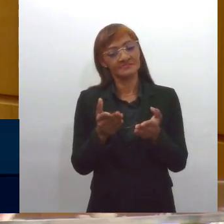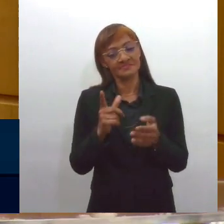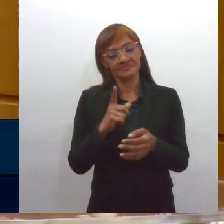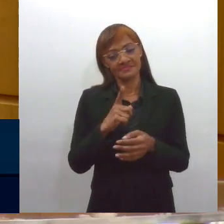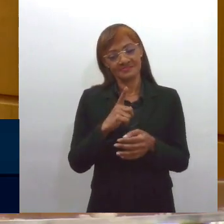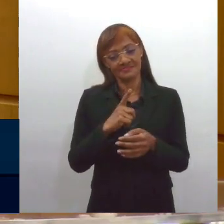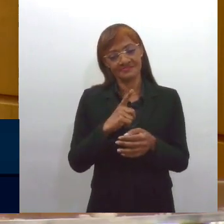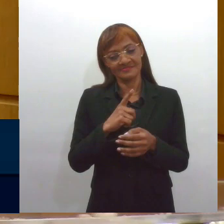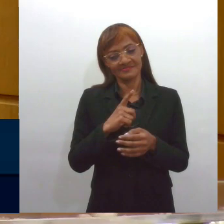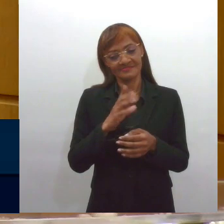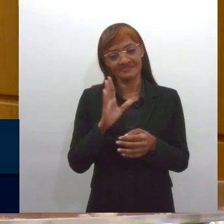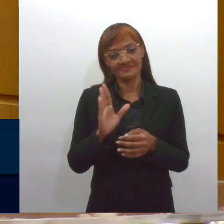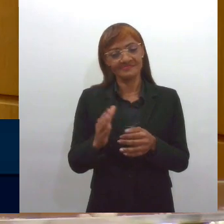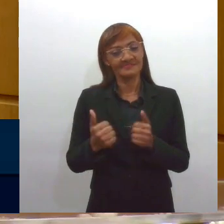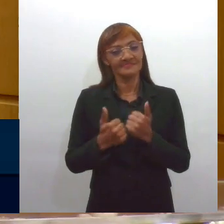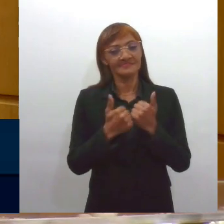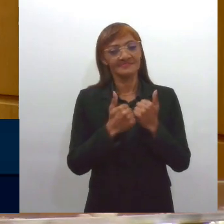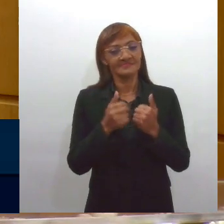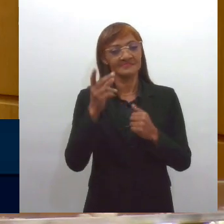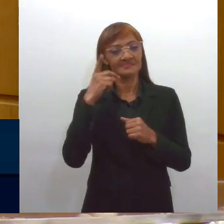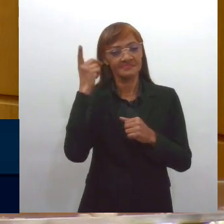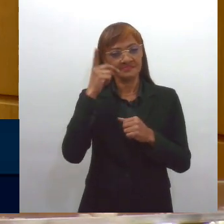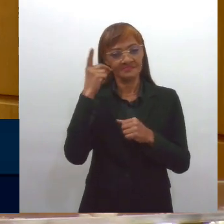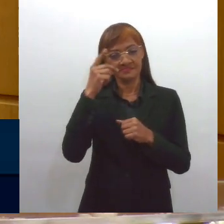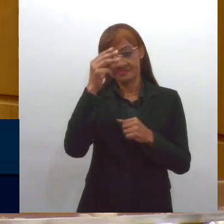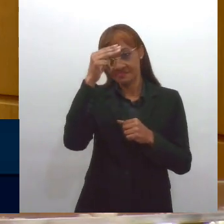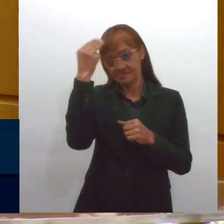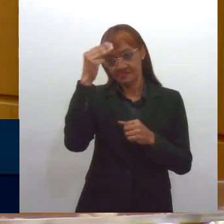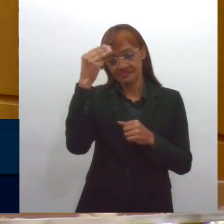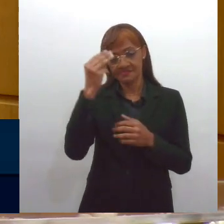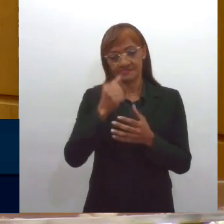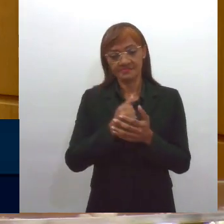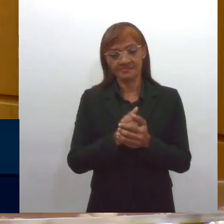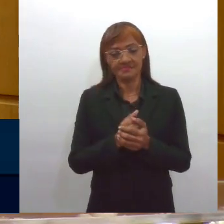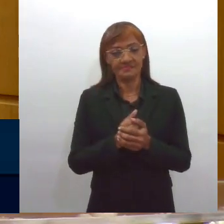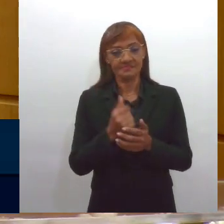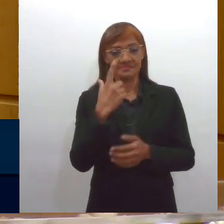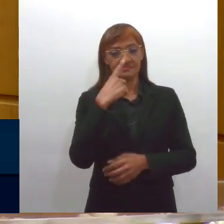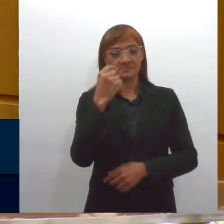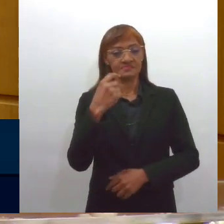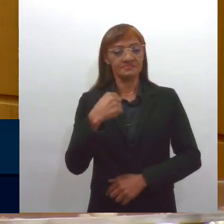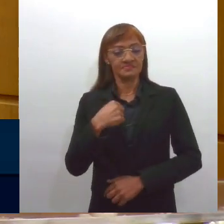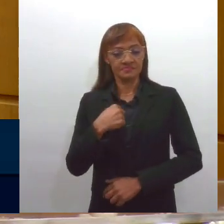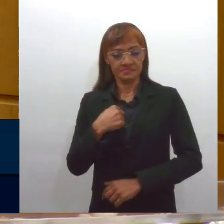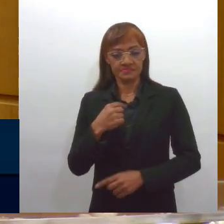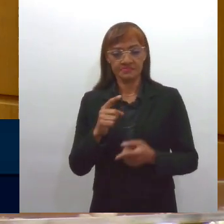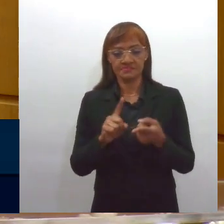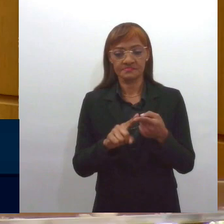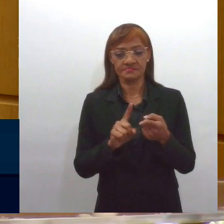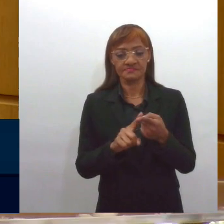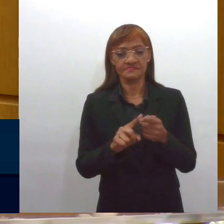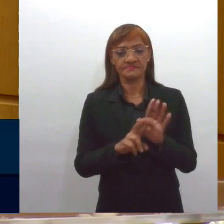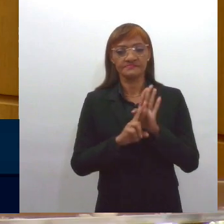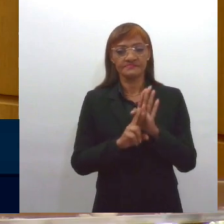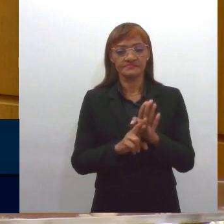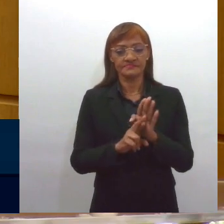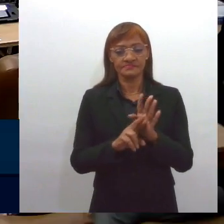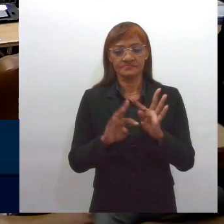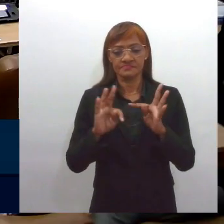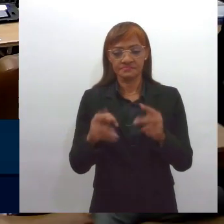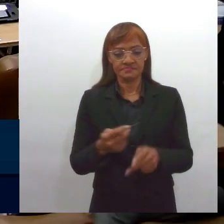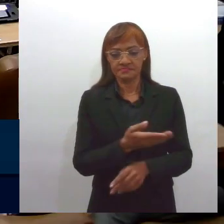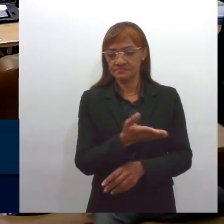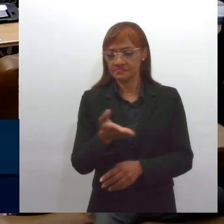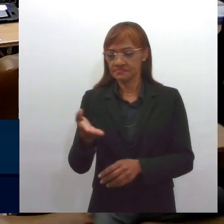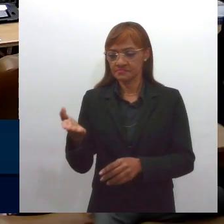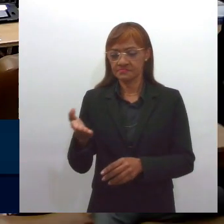Mendonça, eu tivesse sido escolhido para falar em nome de todos os homenageados nesse dia tão especial. E